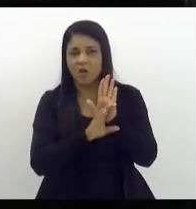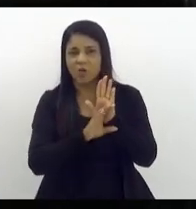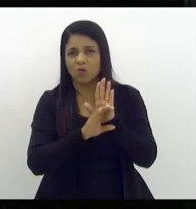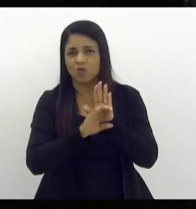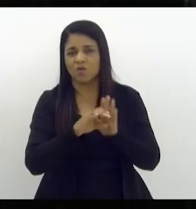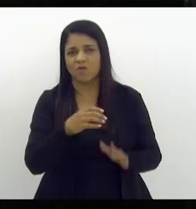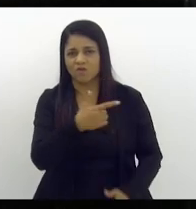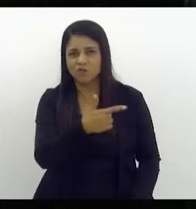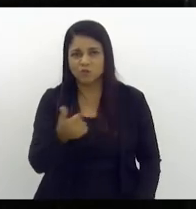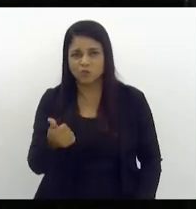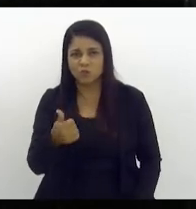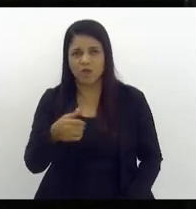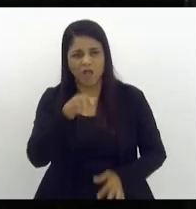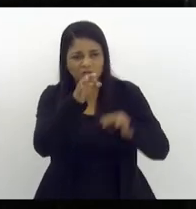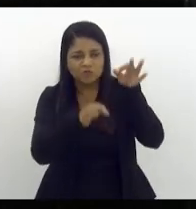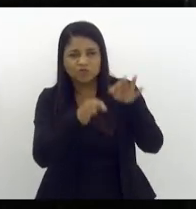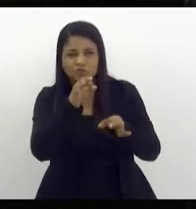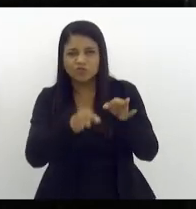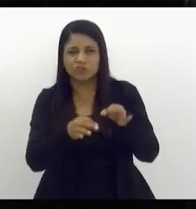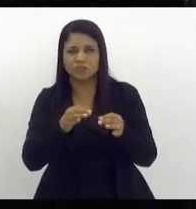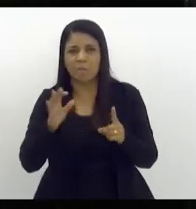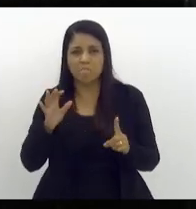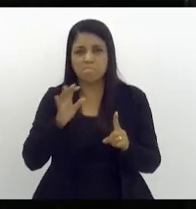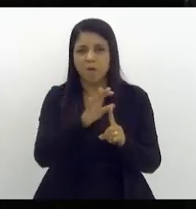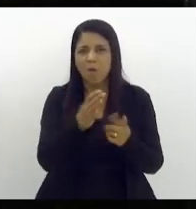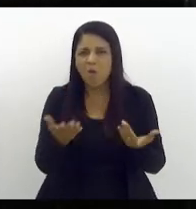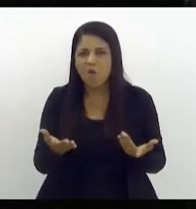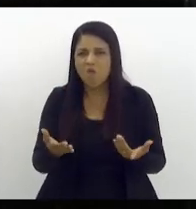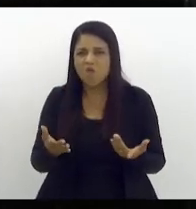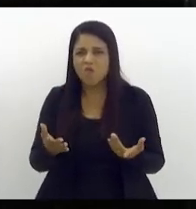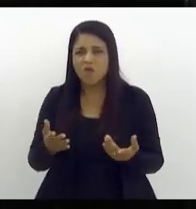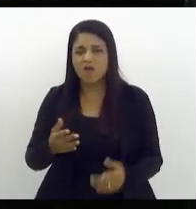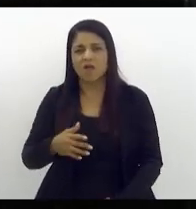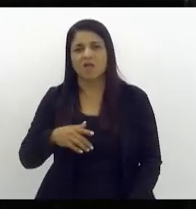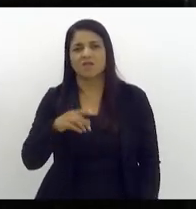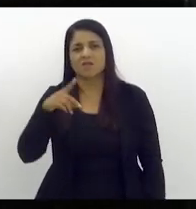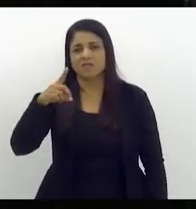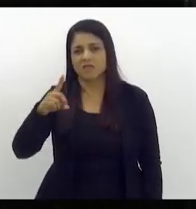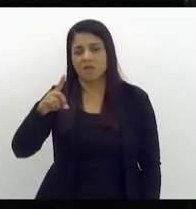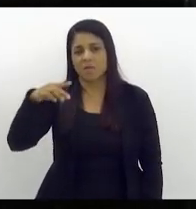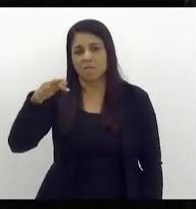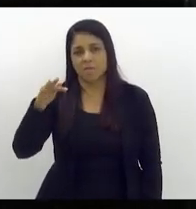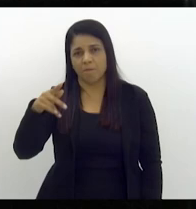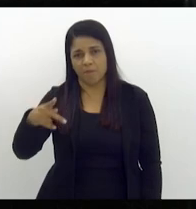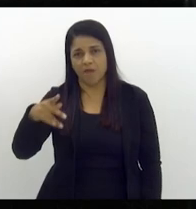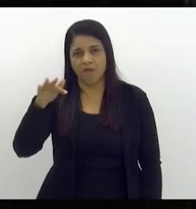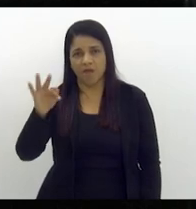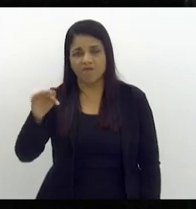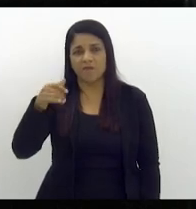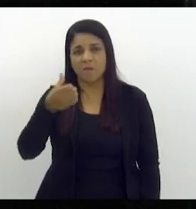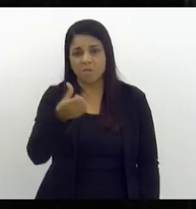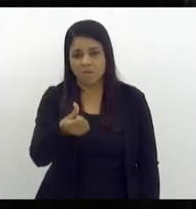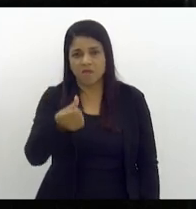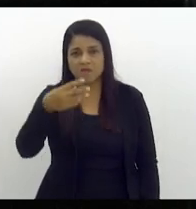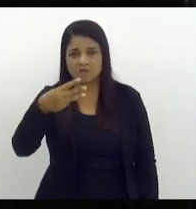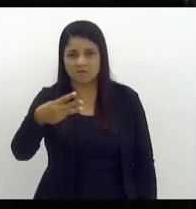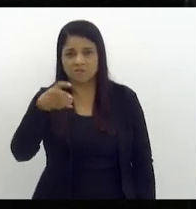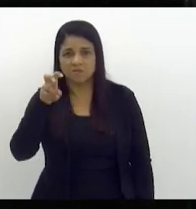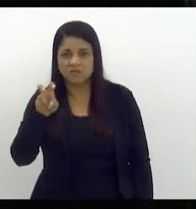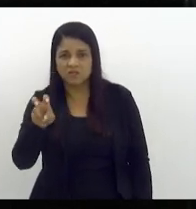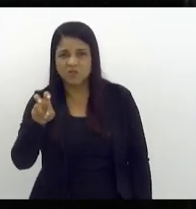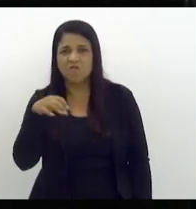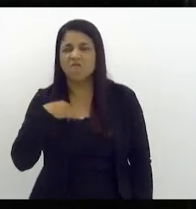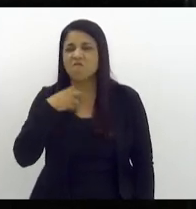dedinho. E aí eu vejo falando da DPF 635. É uma vergonha a DPF 635.